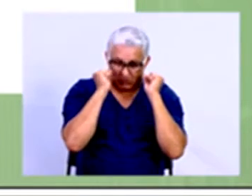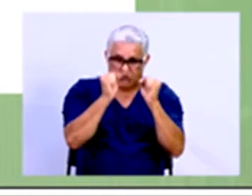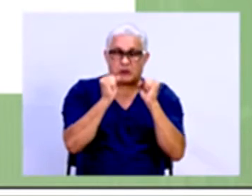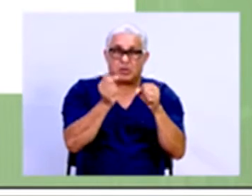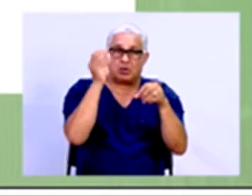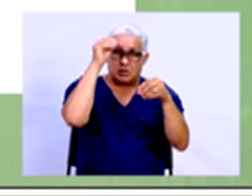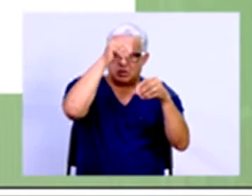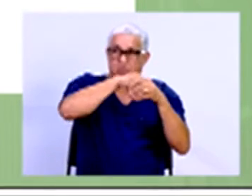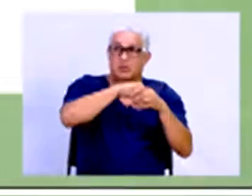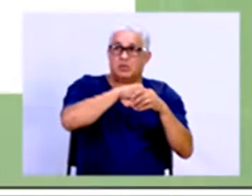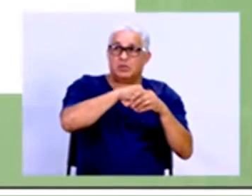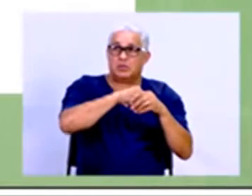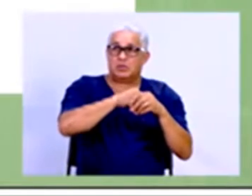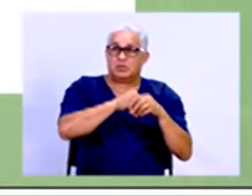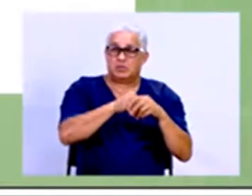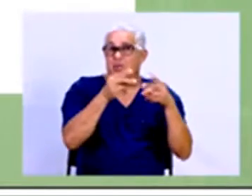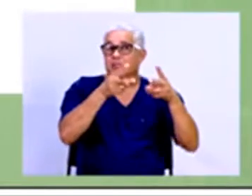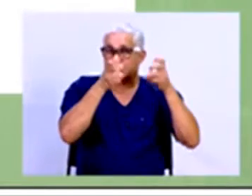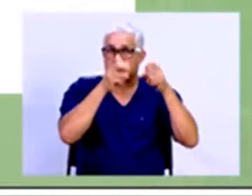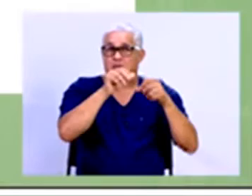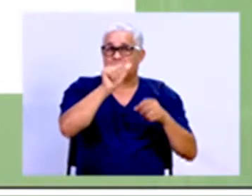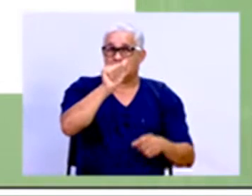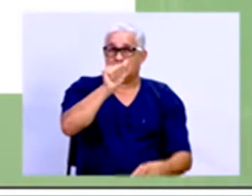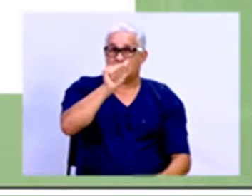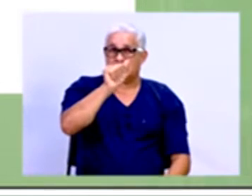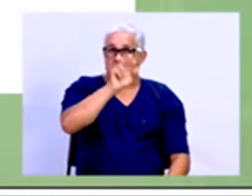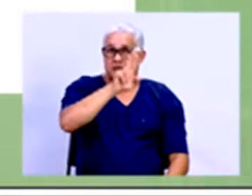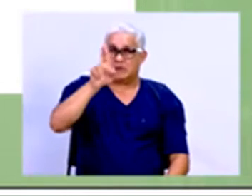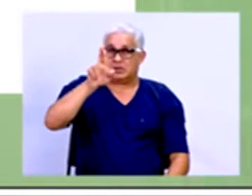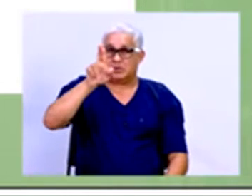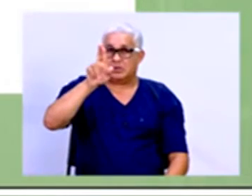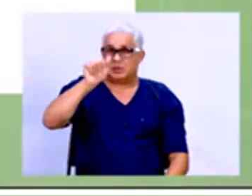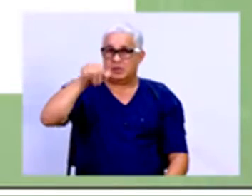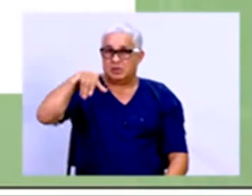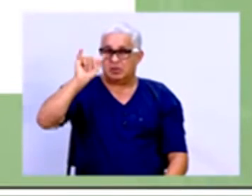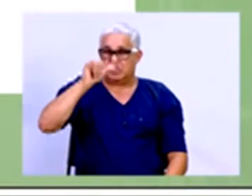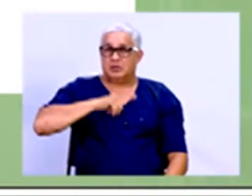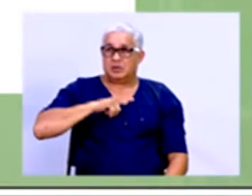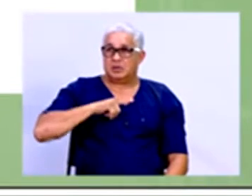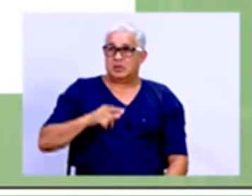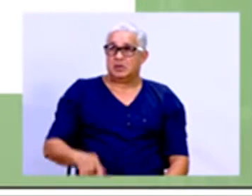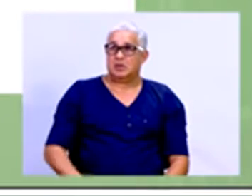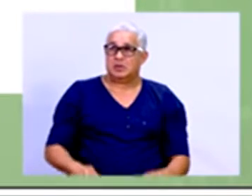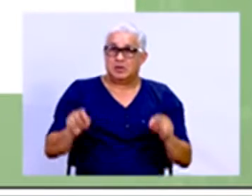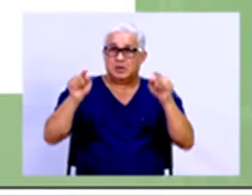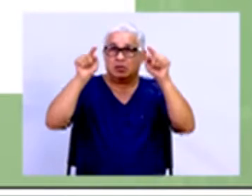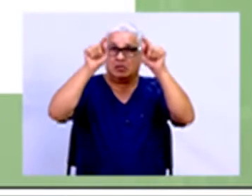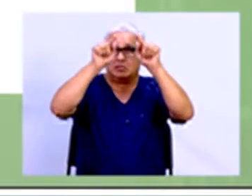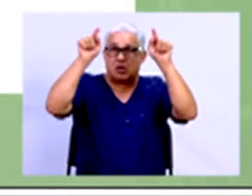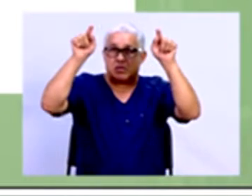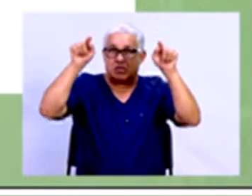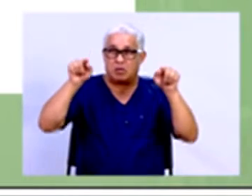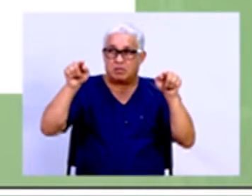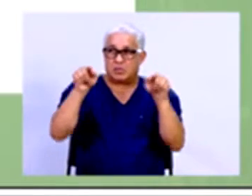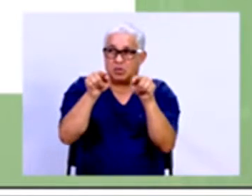como... Percebam que no array, né, nós temos colchetes para dizer qual posição a gente vai armazenar os valores.